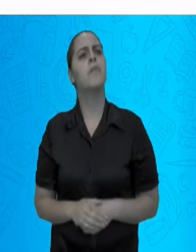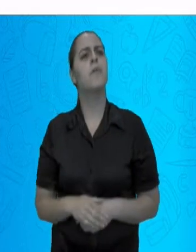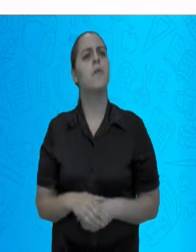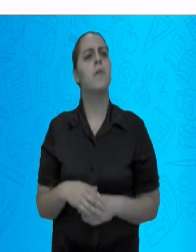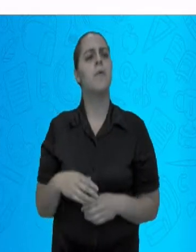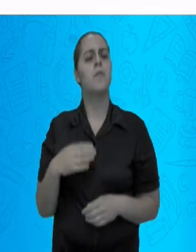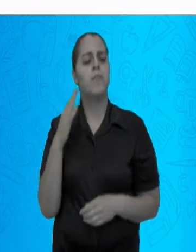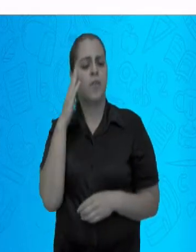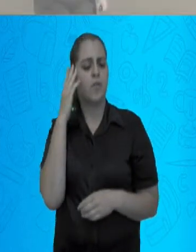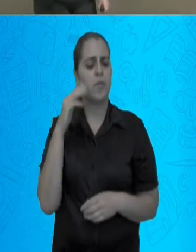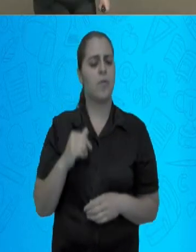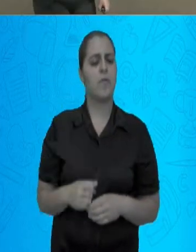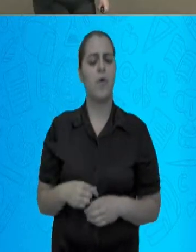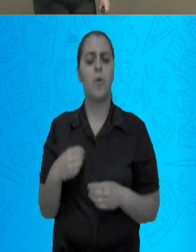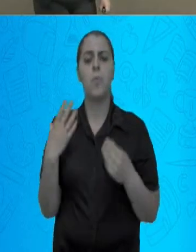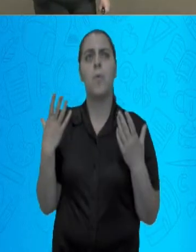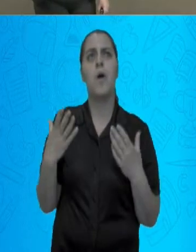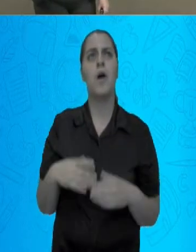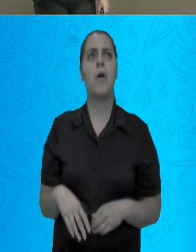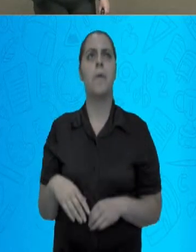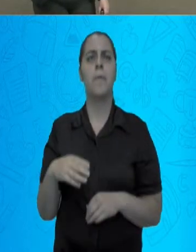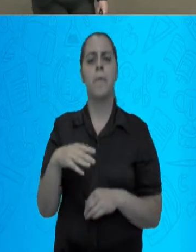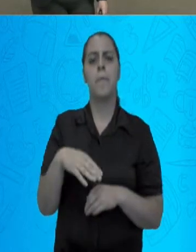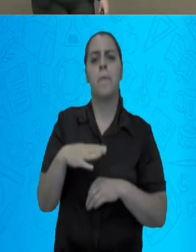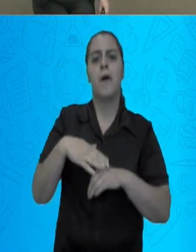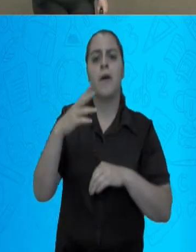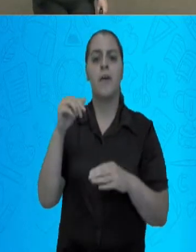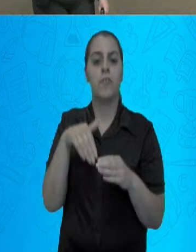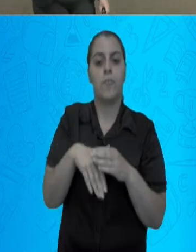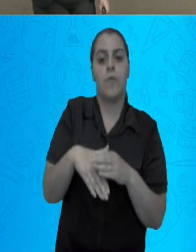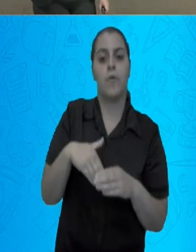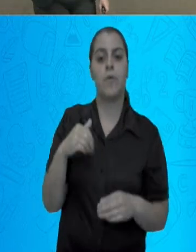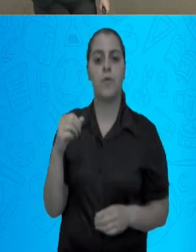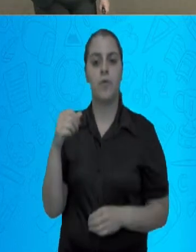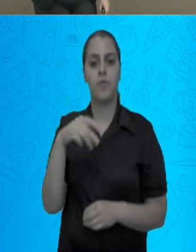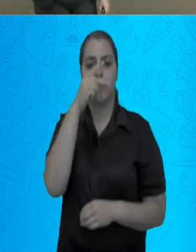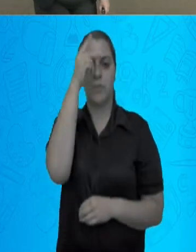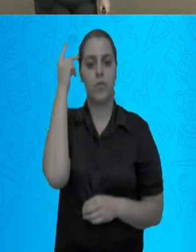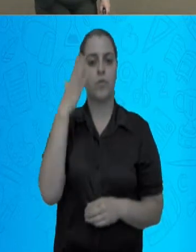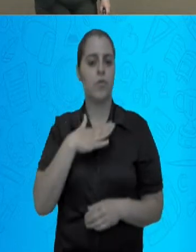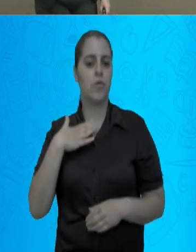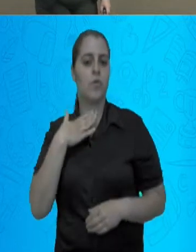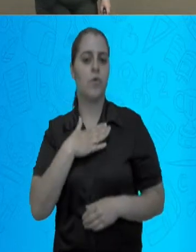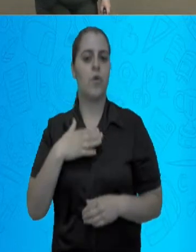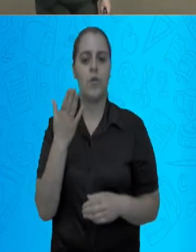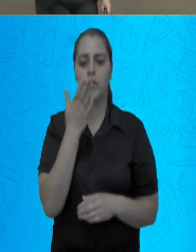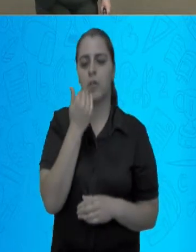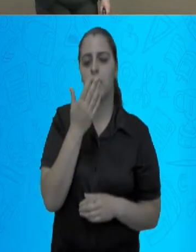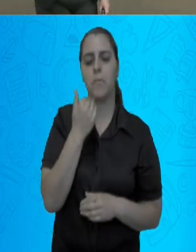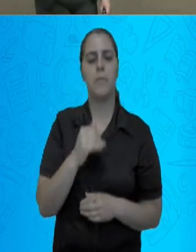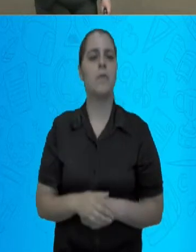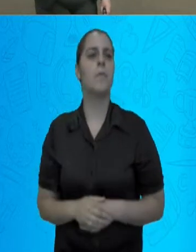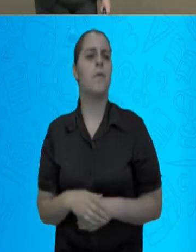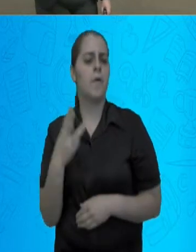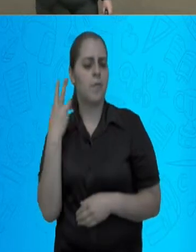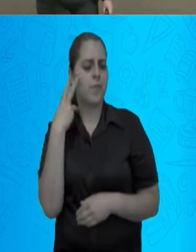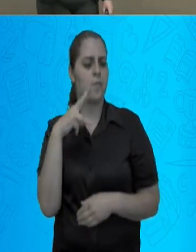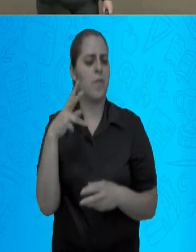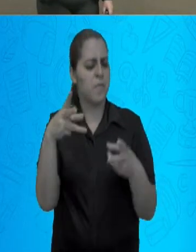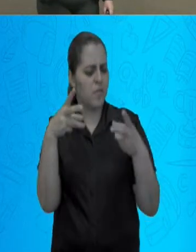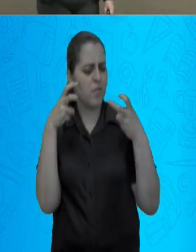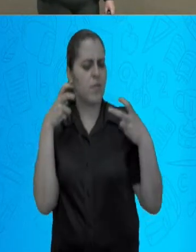gente saber qual teve o maior número de votação, a gente vai perceber